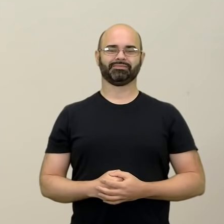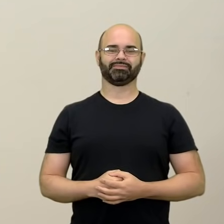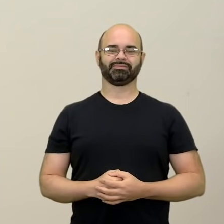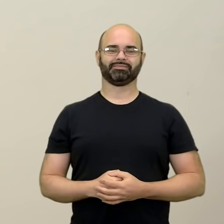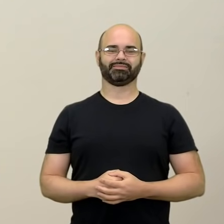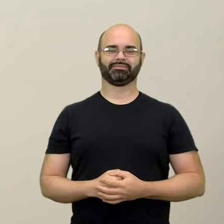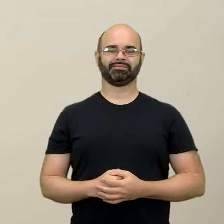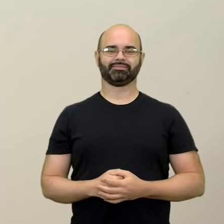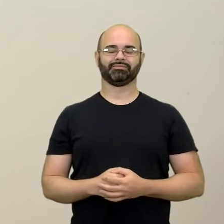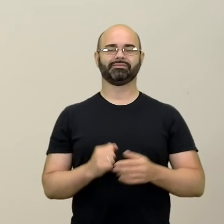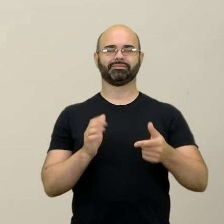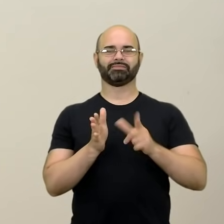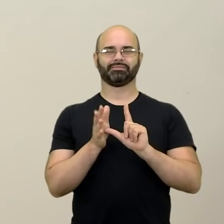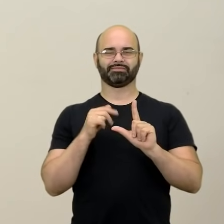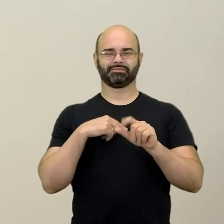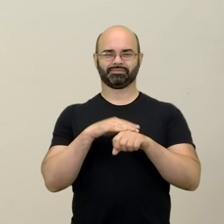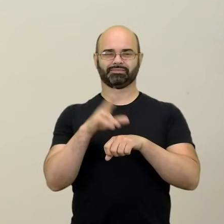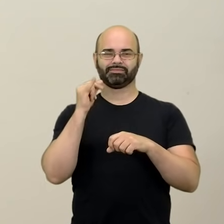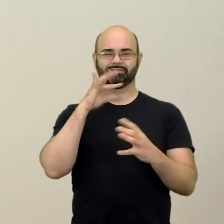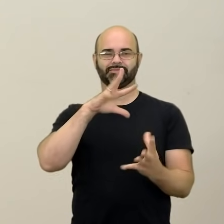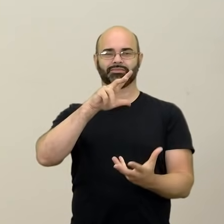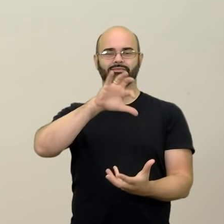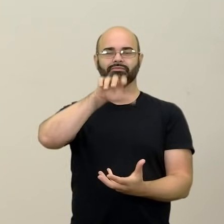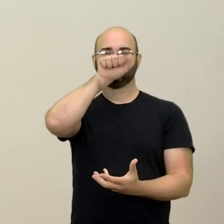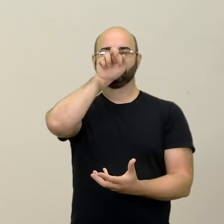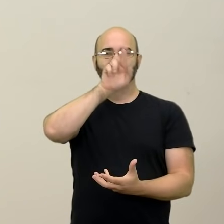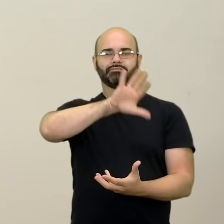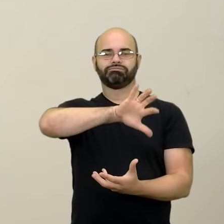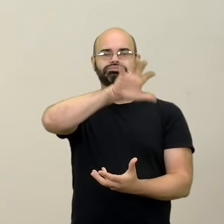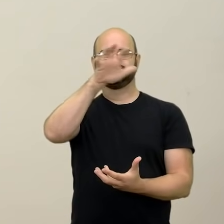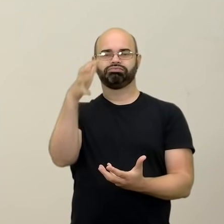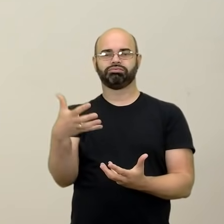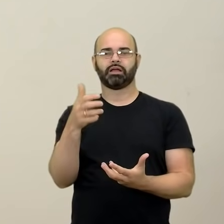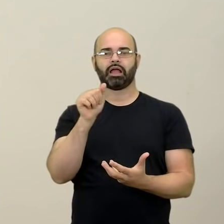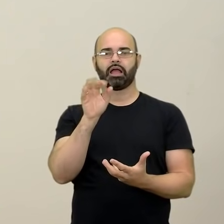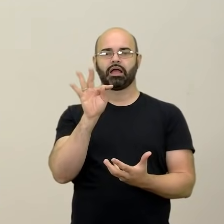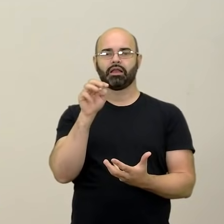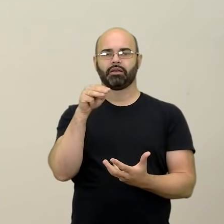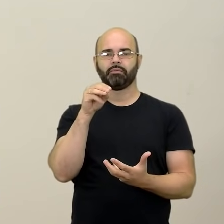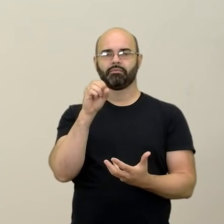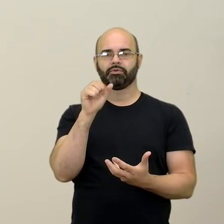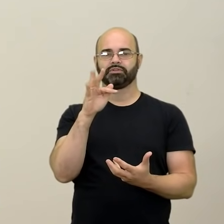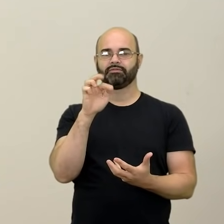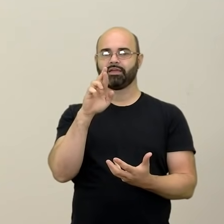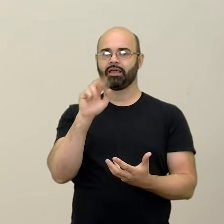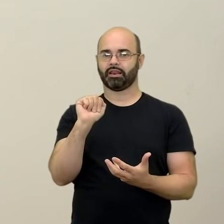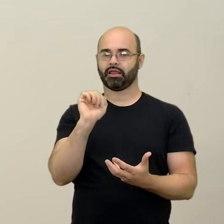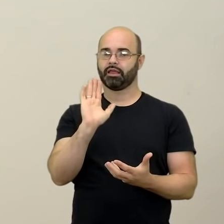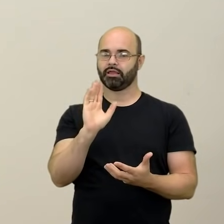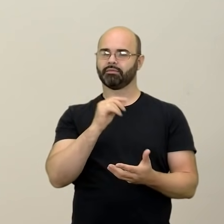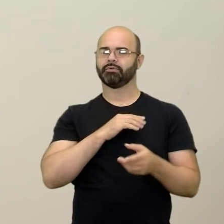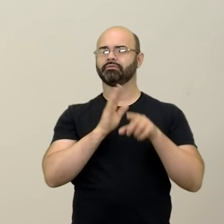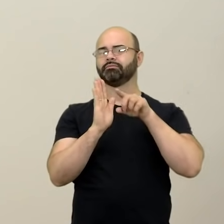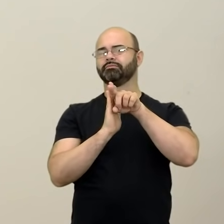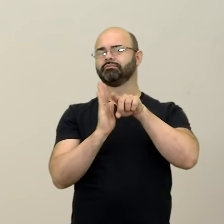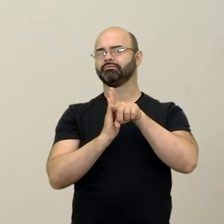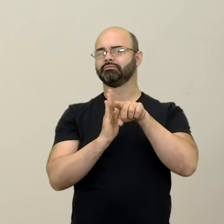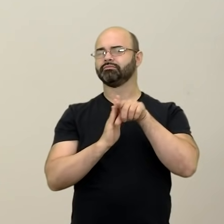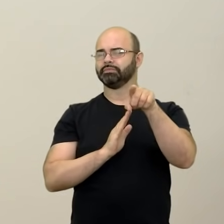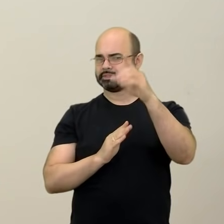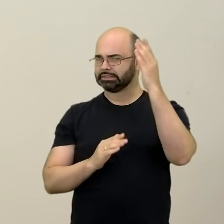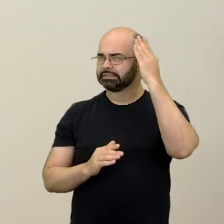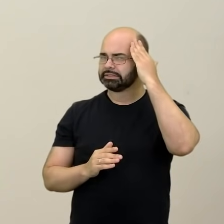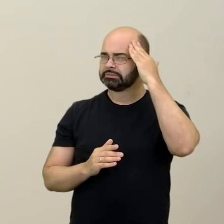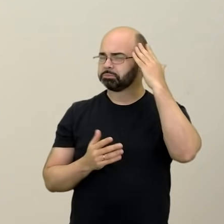discutir um pouquinho sobre a atmosfera certo e aí eu já vou jogar uma enquete para vocês aí não quis na verdade porque eu quero